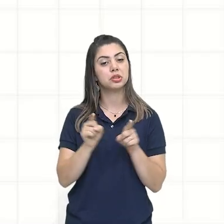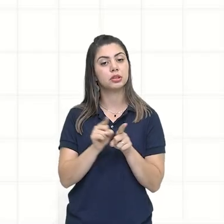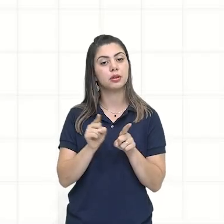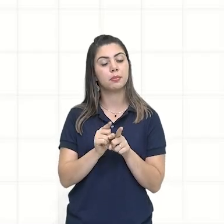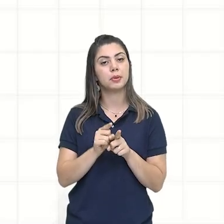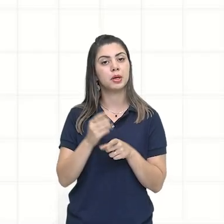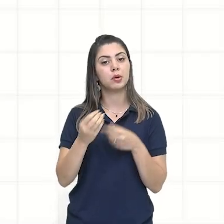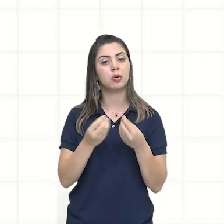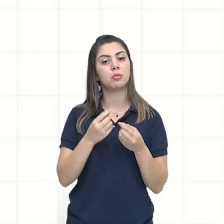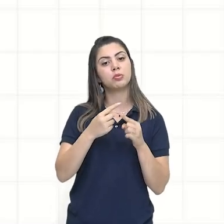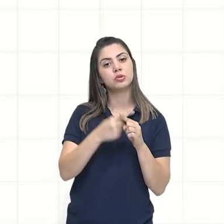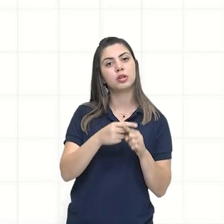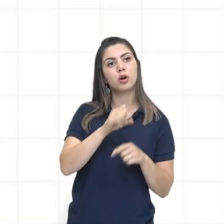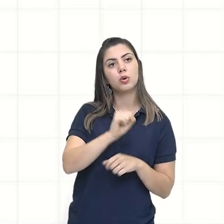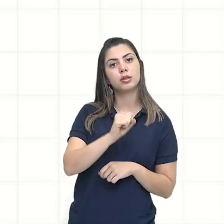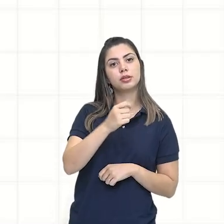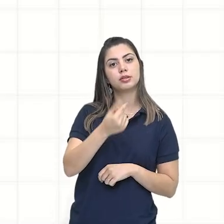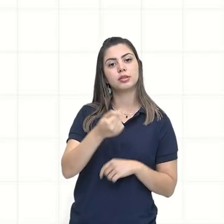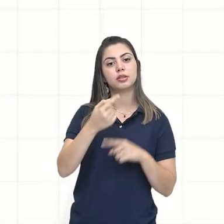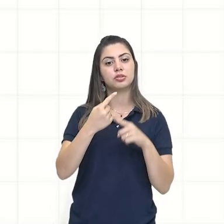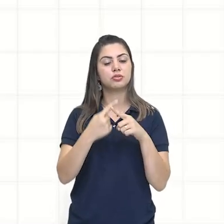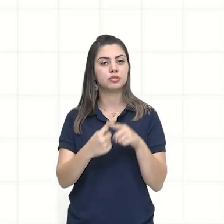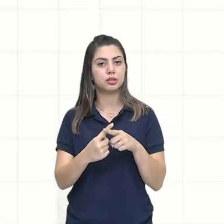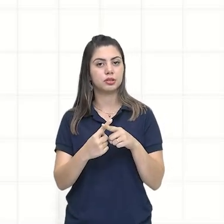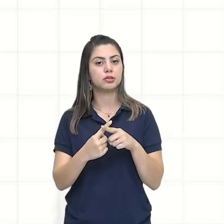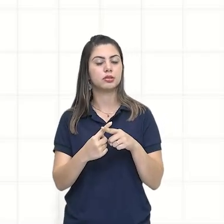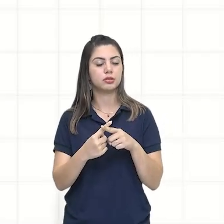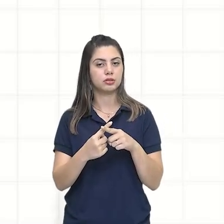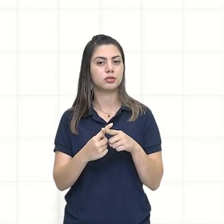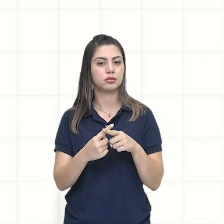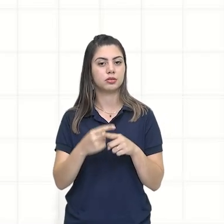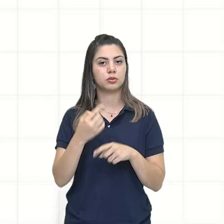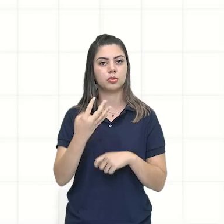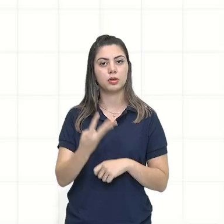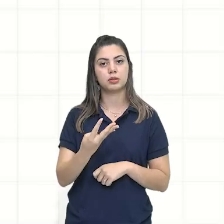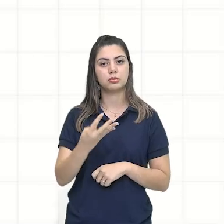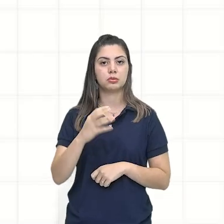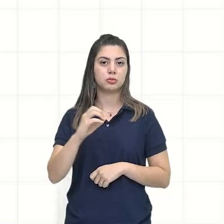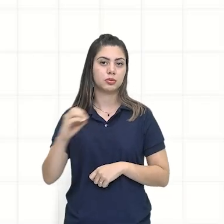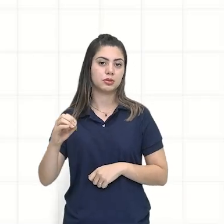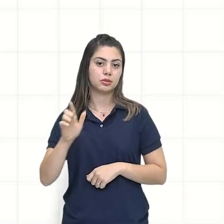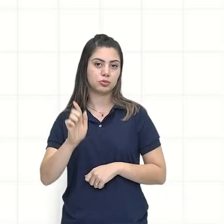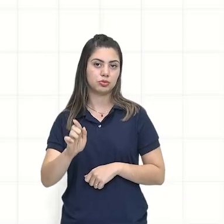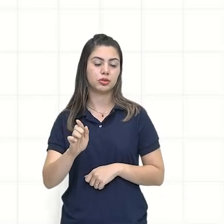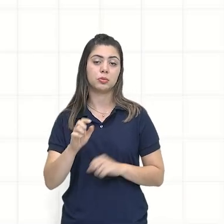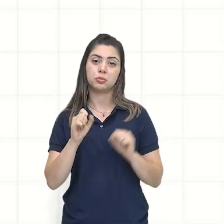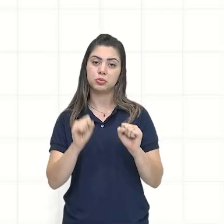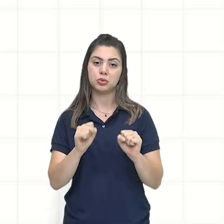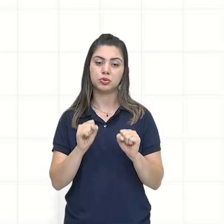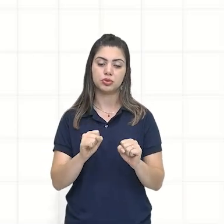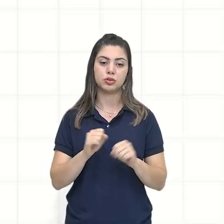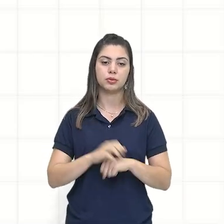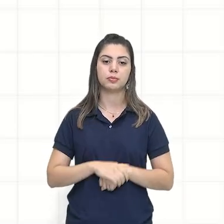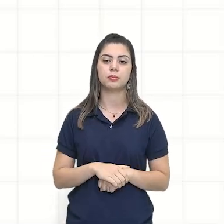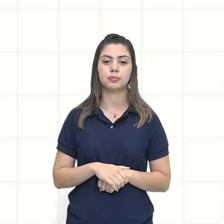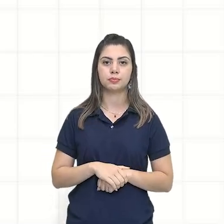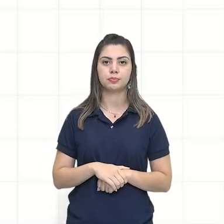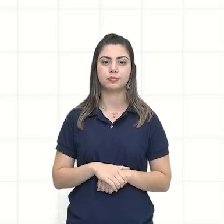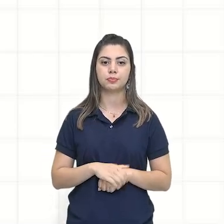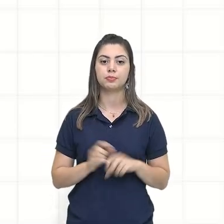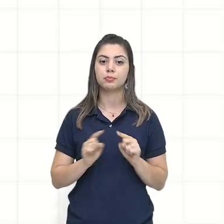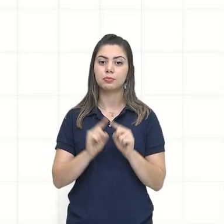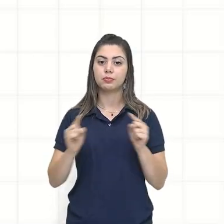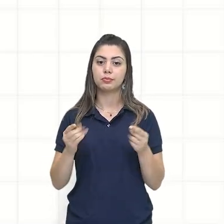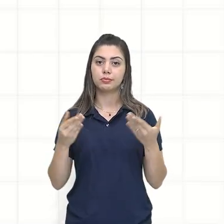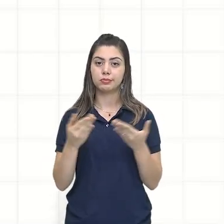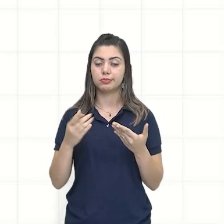multiplicar isso daqui por 87 vezes, né, 400 gramas. Mas como a gente está trabalhando aqui